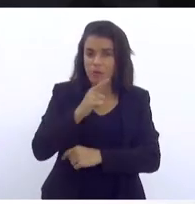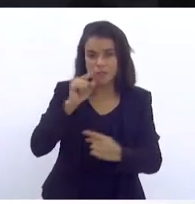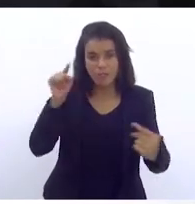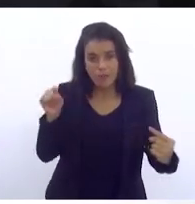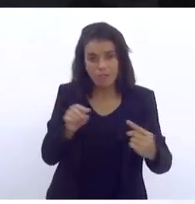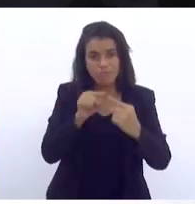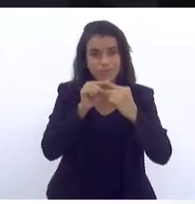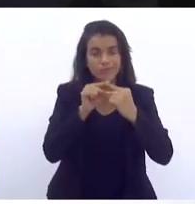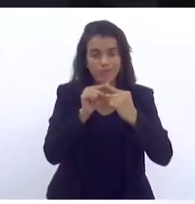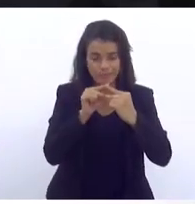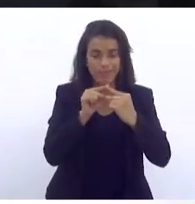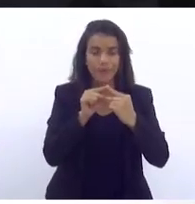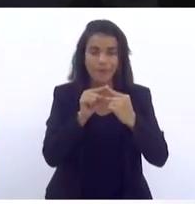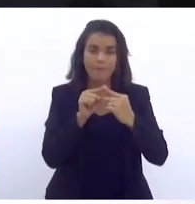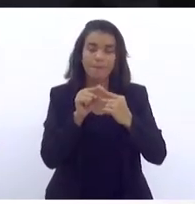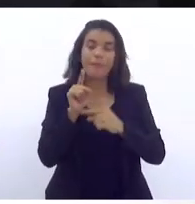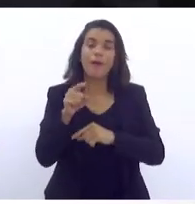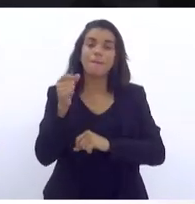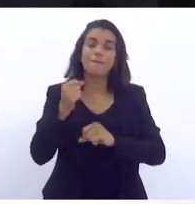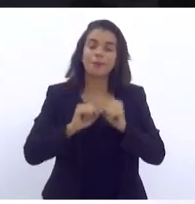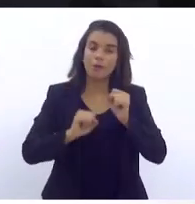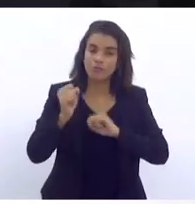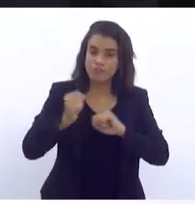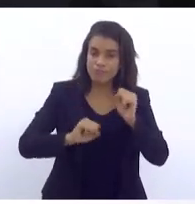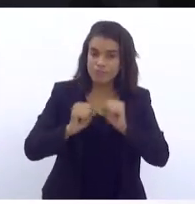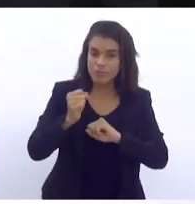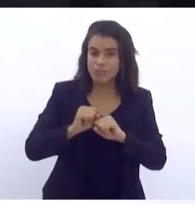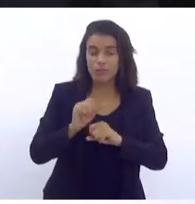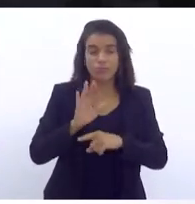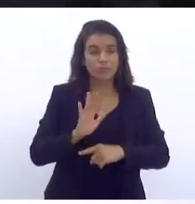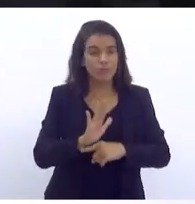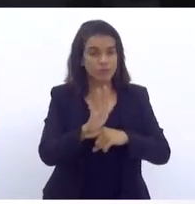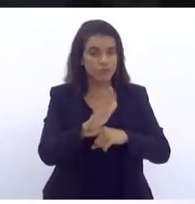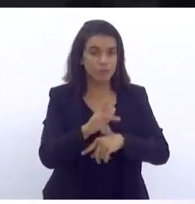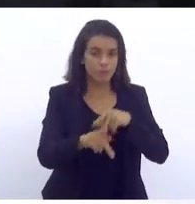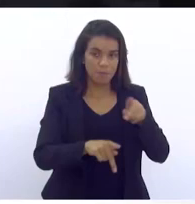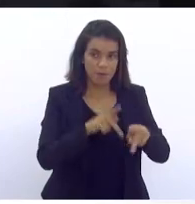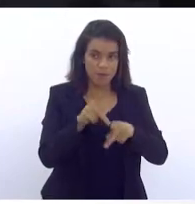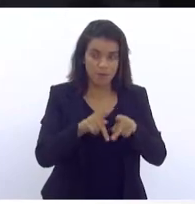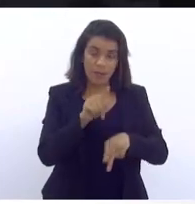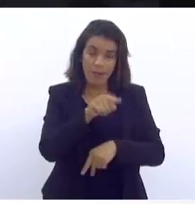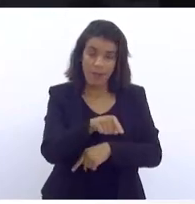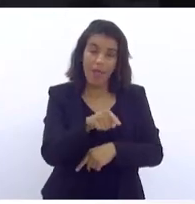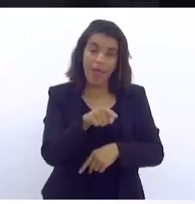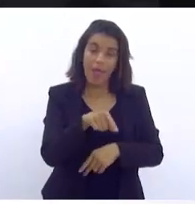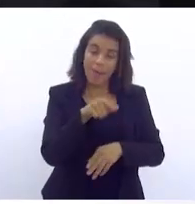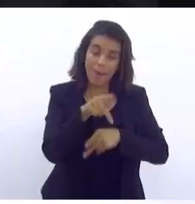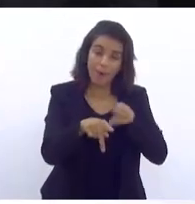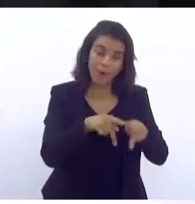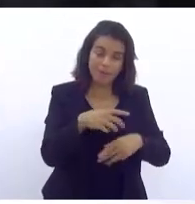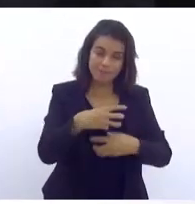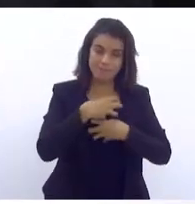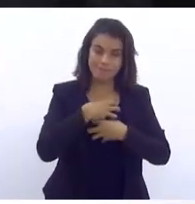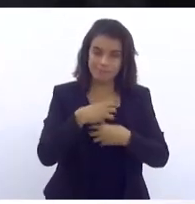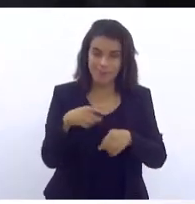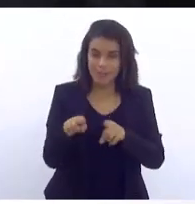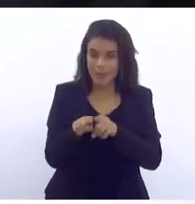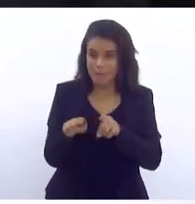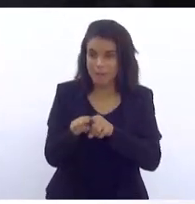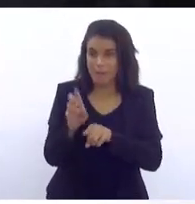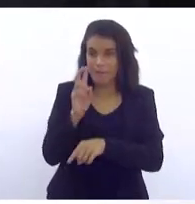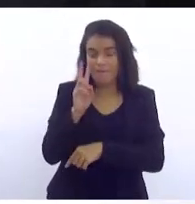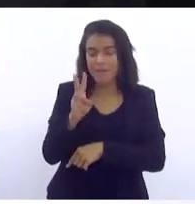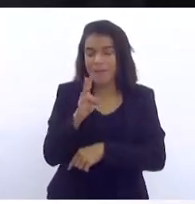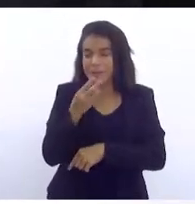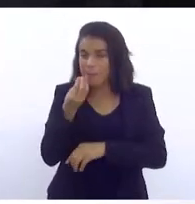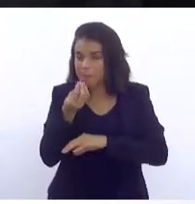para que esse que a produção seja benéfica pra população que no final das contas é a que vai sentir vi questões aqui de gosto e